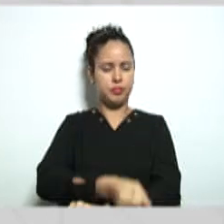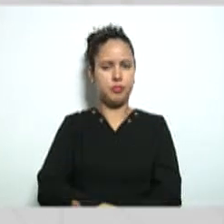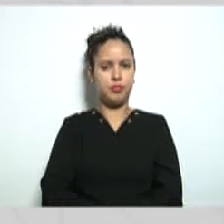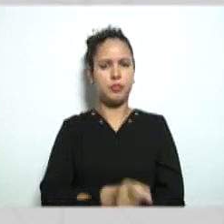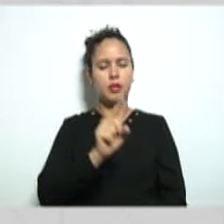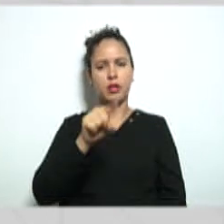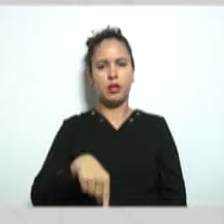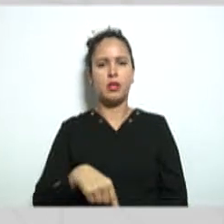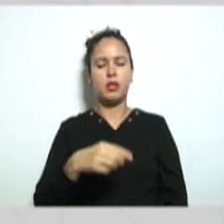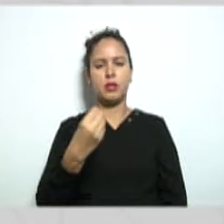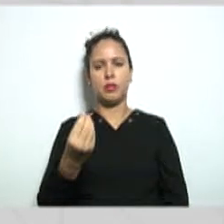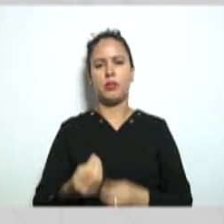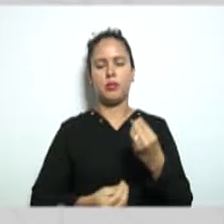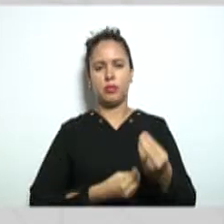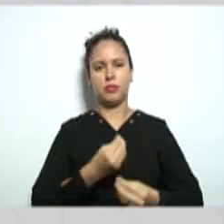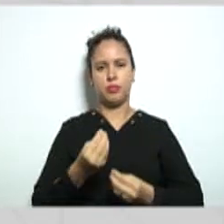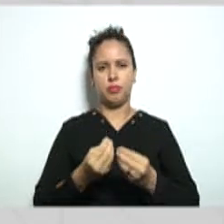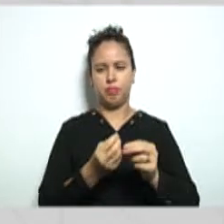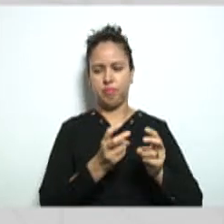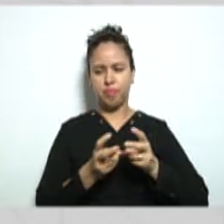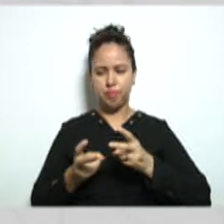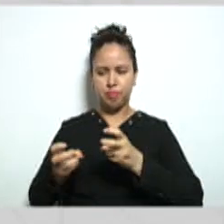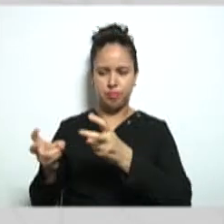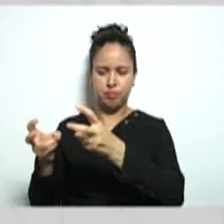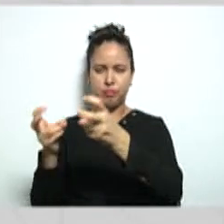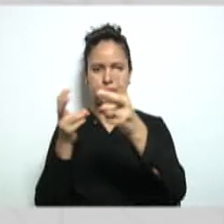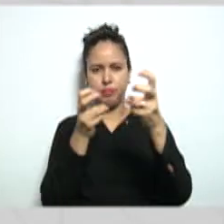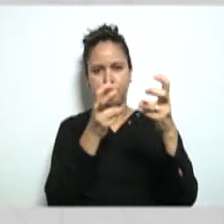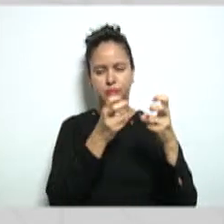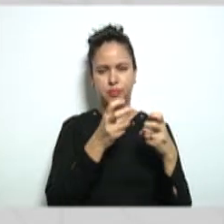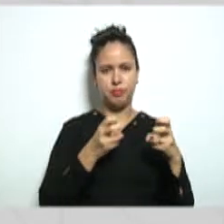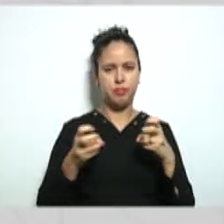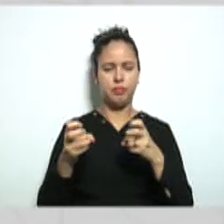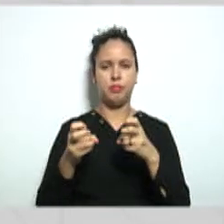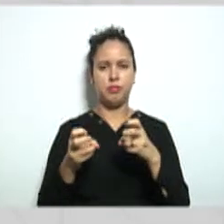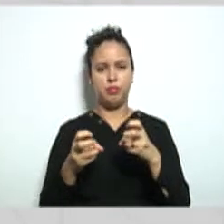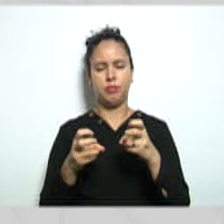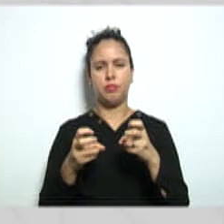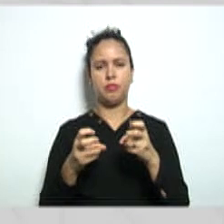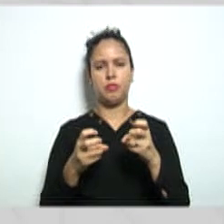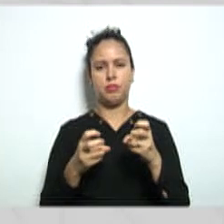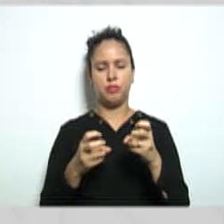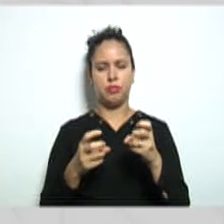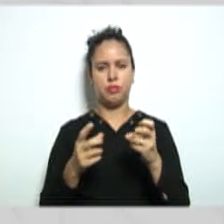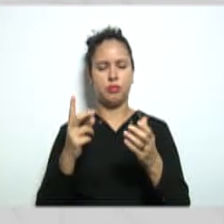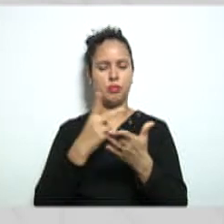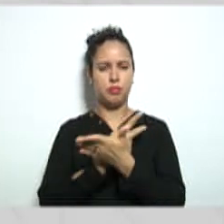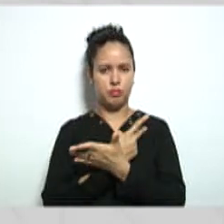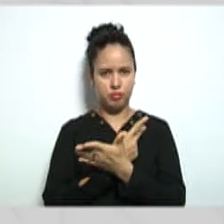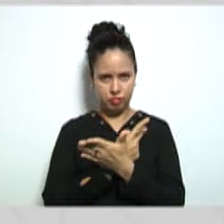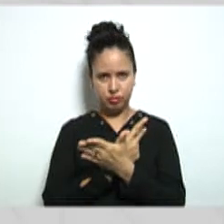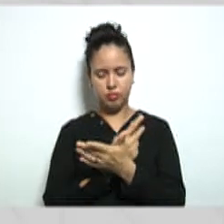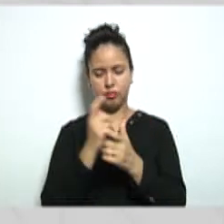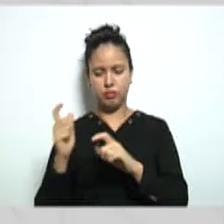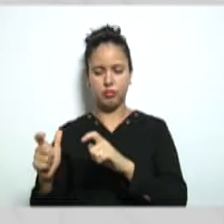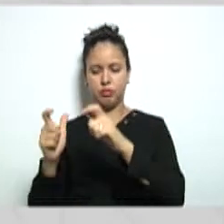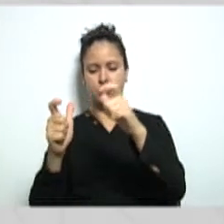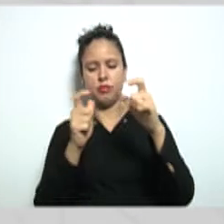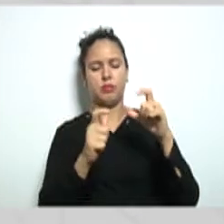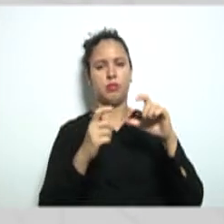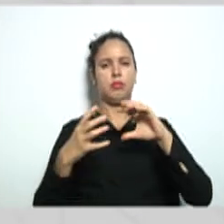é uma forma de superexploração ilegal que acontece em várias partes do mundo, inclusive